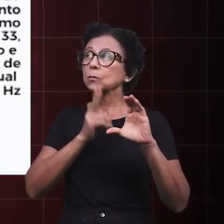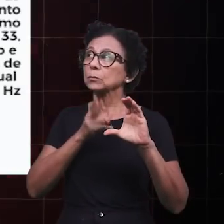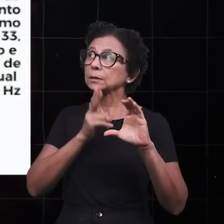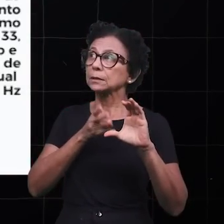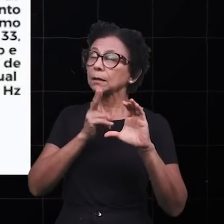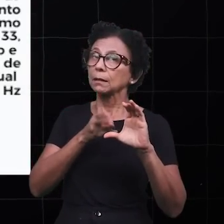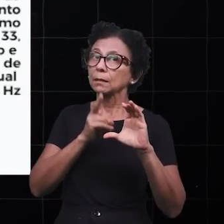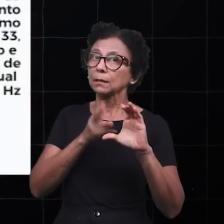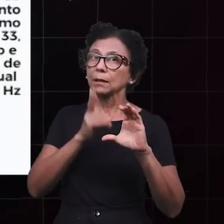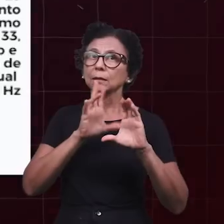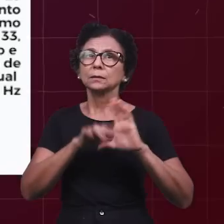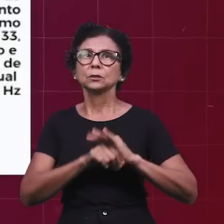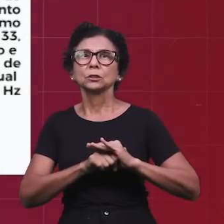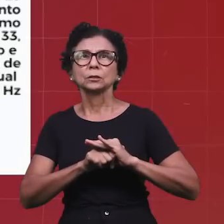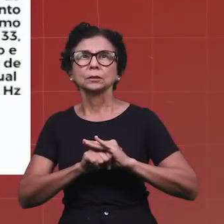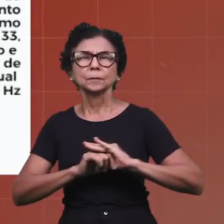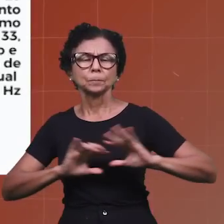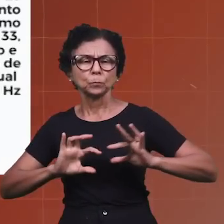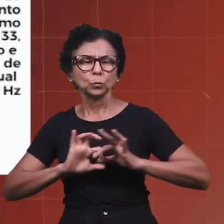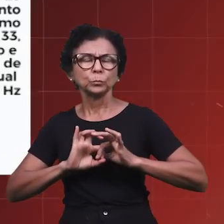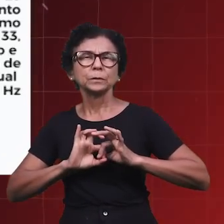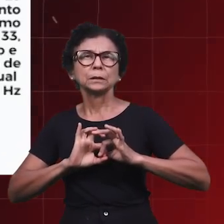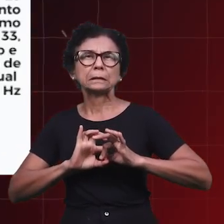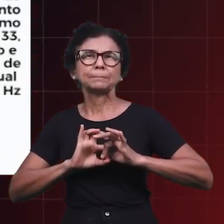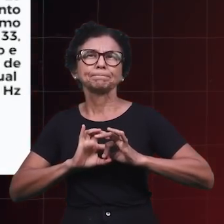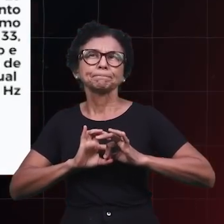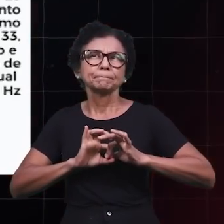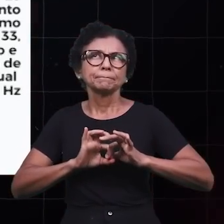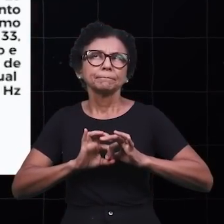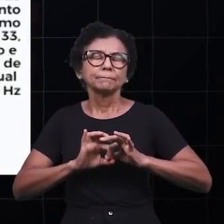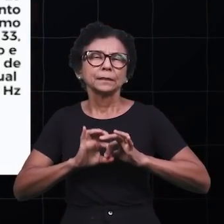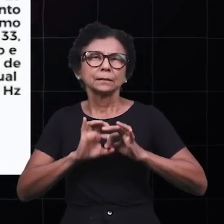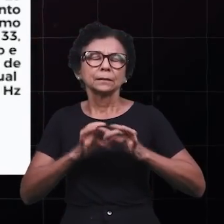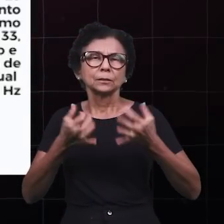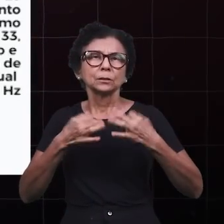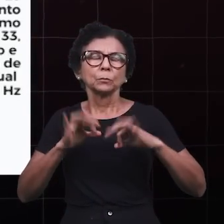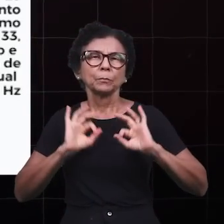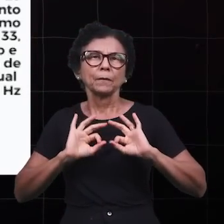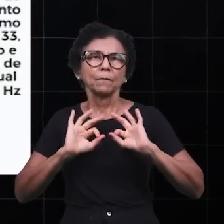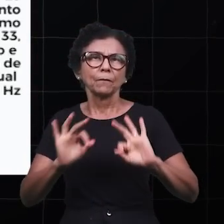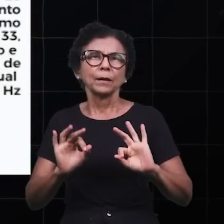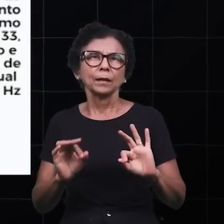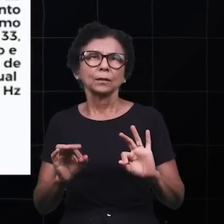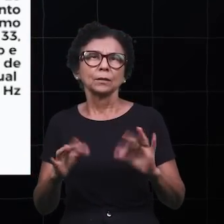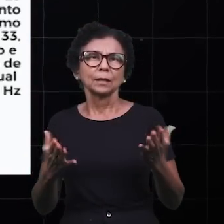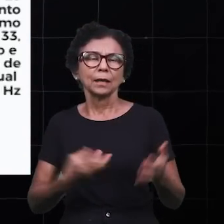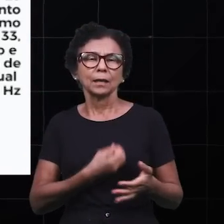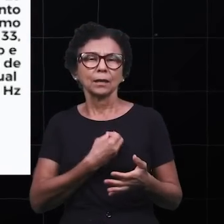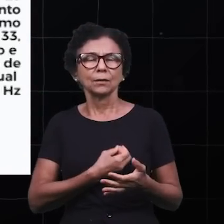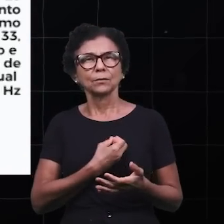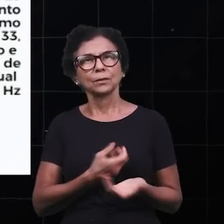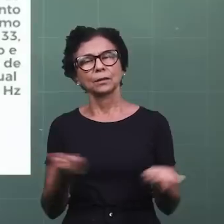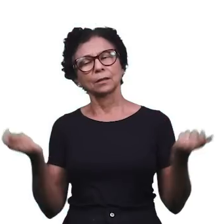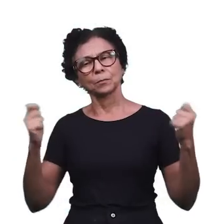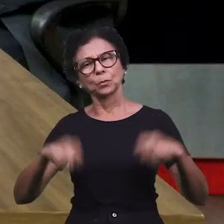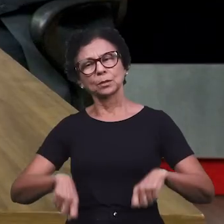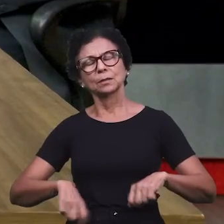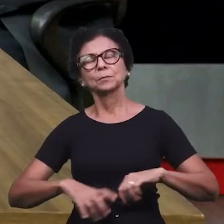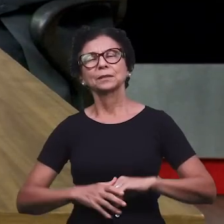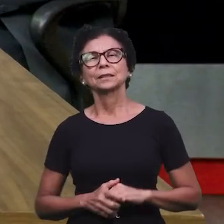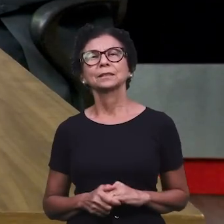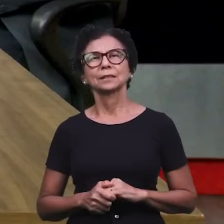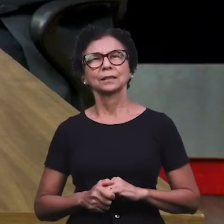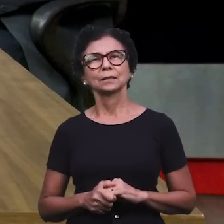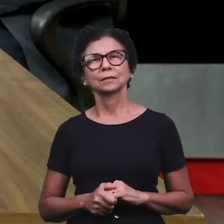elas calibram o universo de uma forma que possibilita a vida, que possibilita a